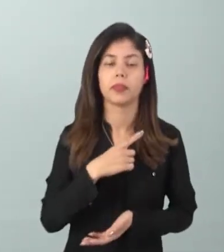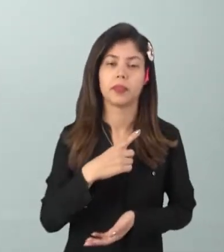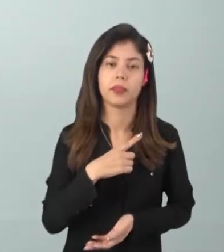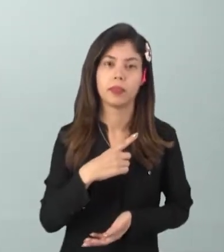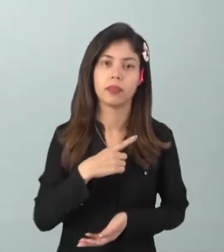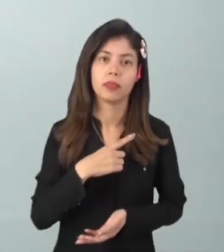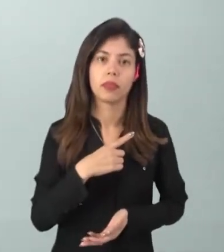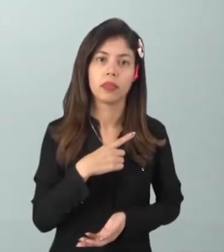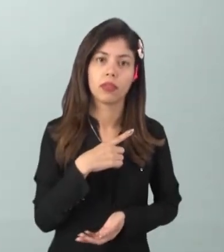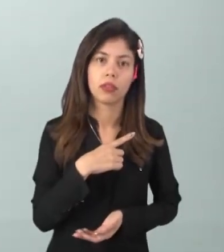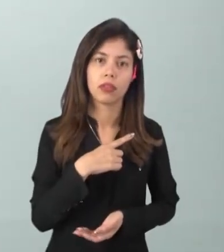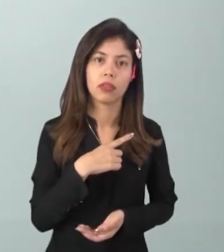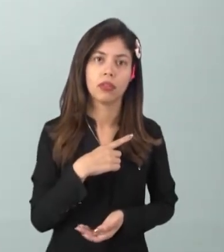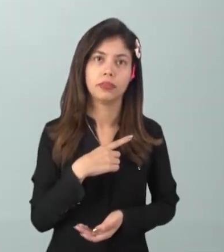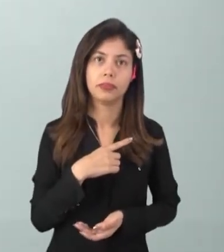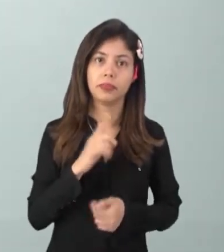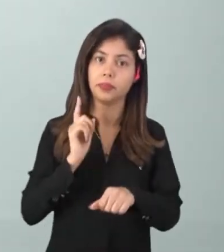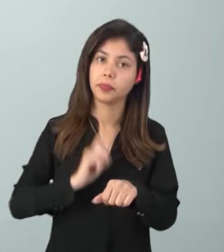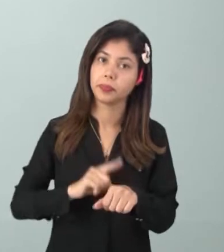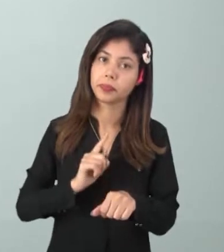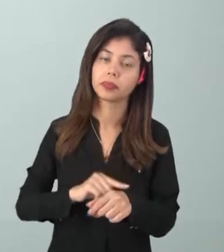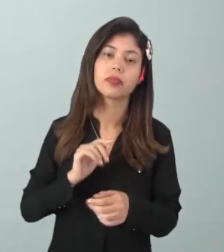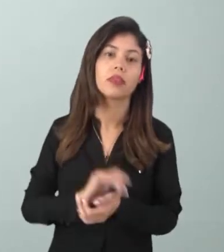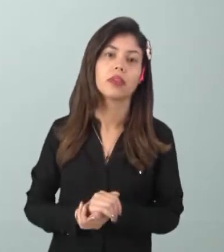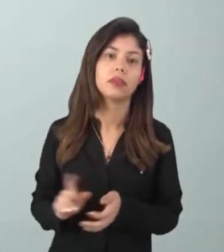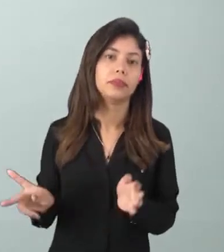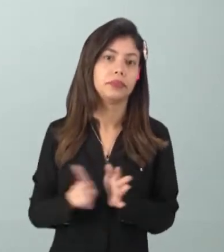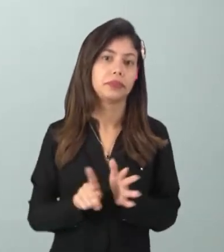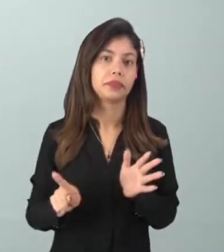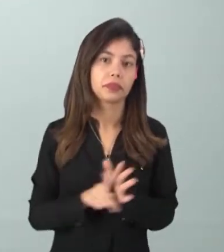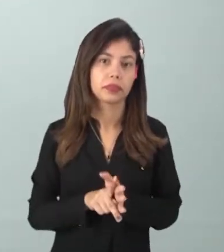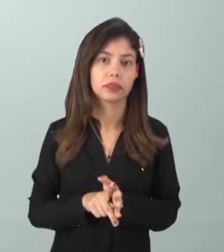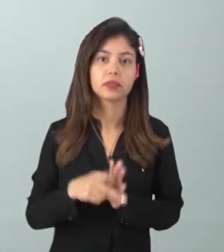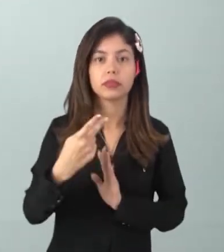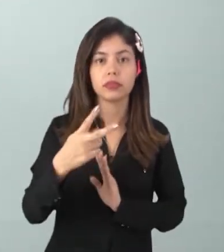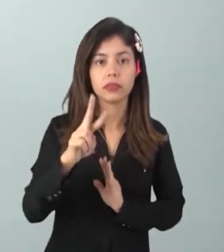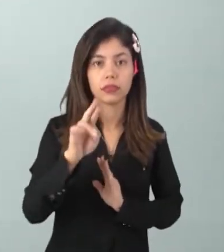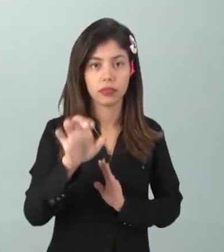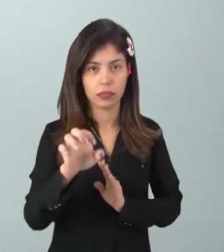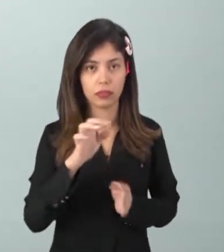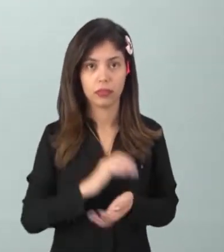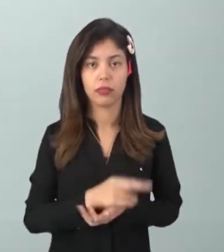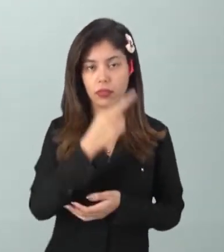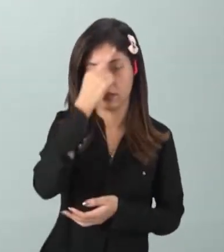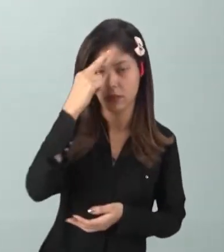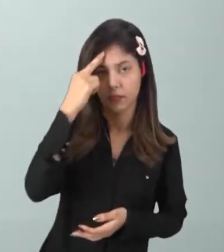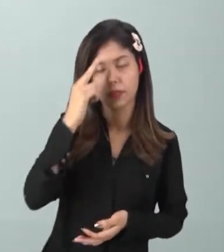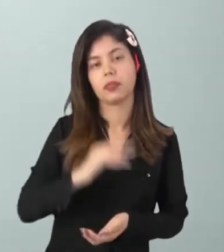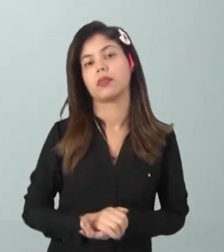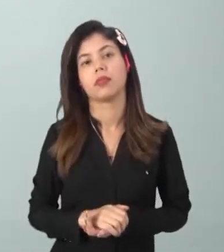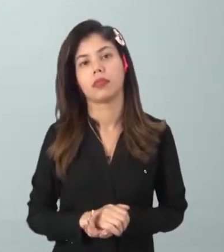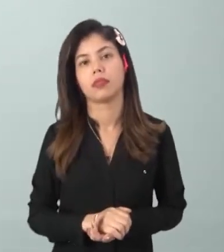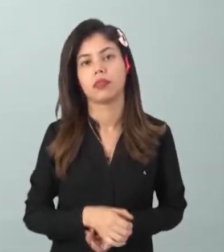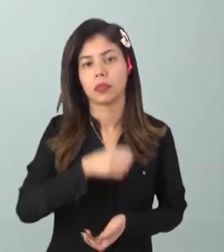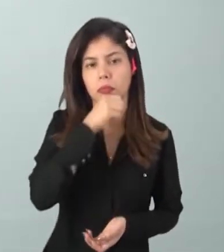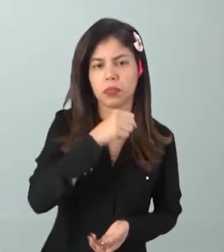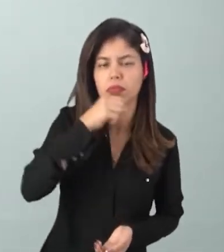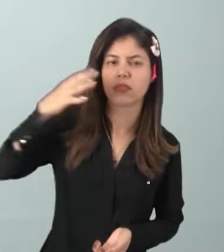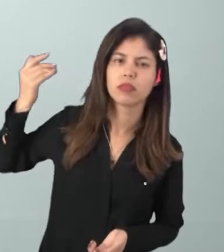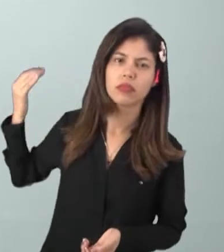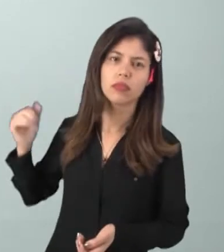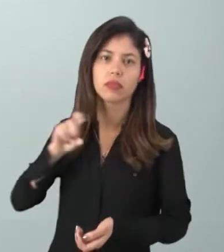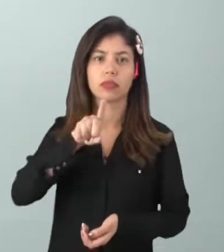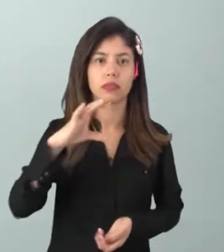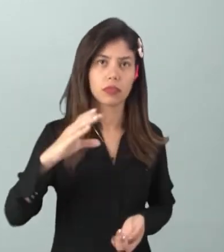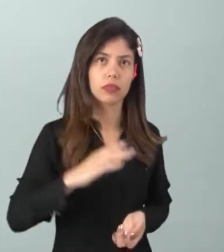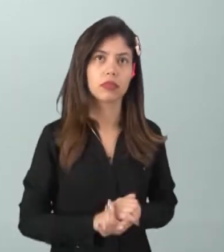uma certa temporalidade, né? A pré-história, a história antiga, né? A história